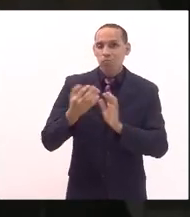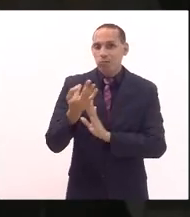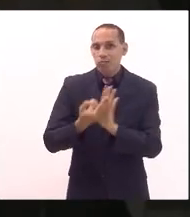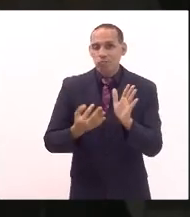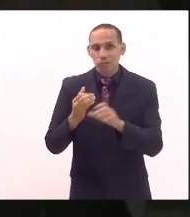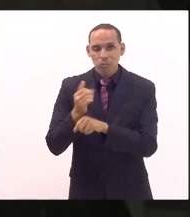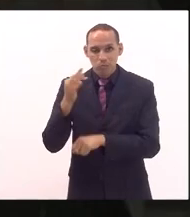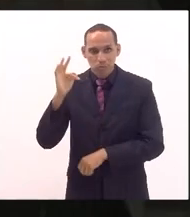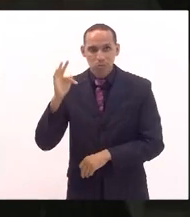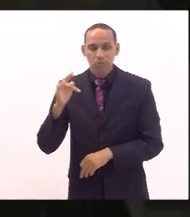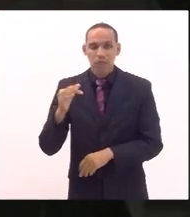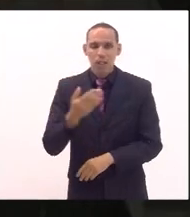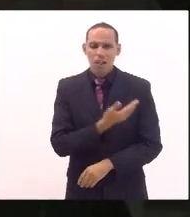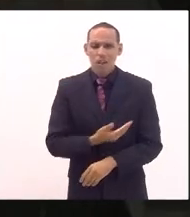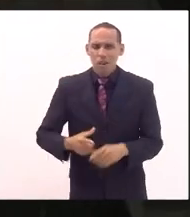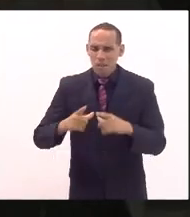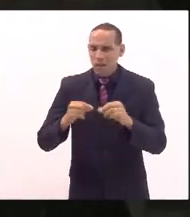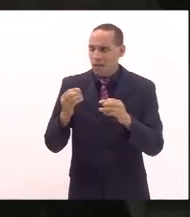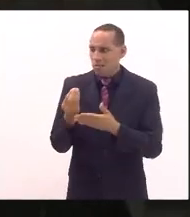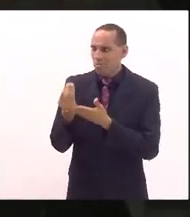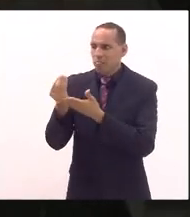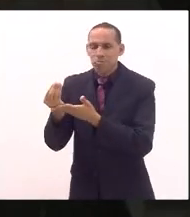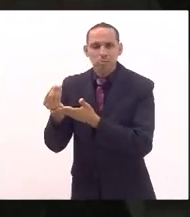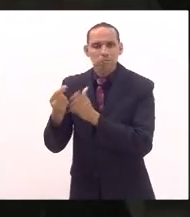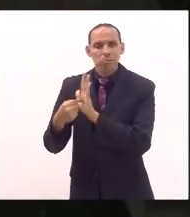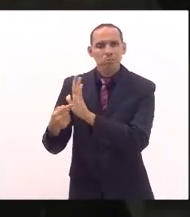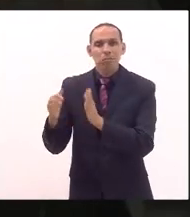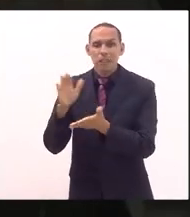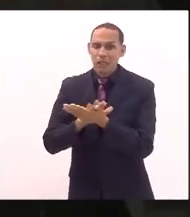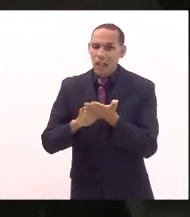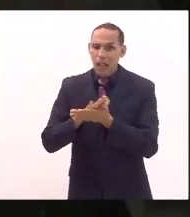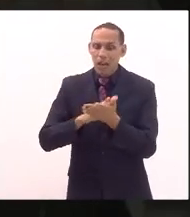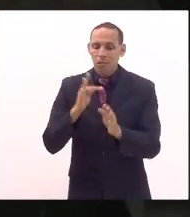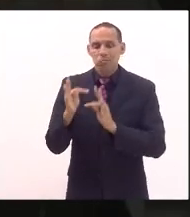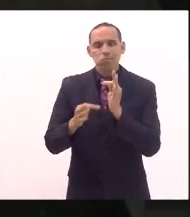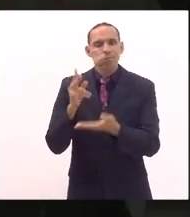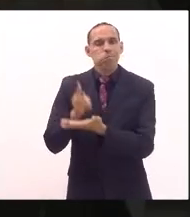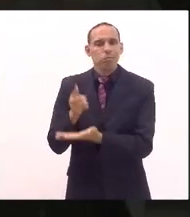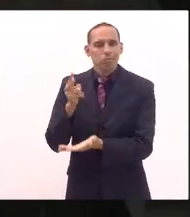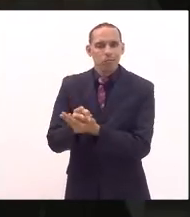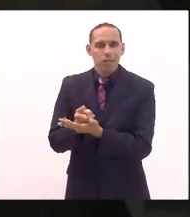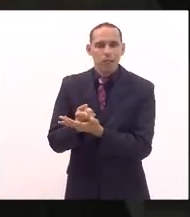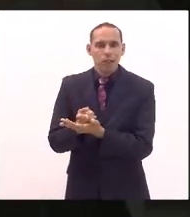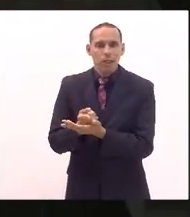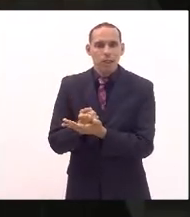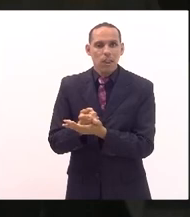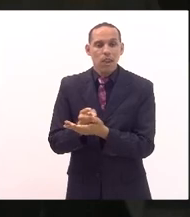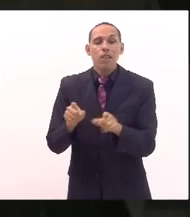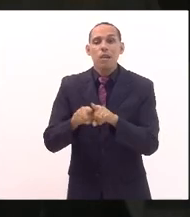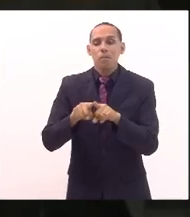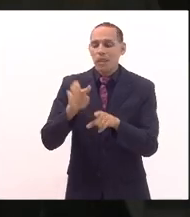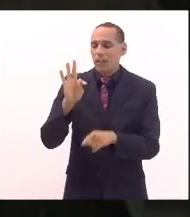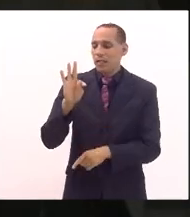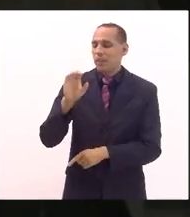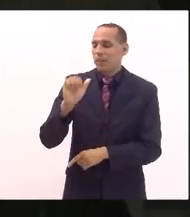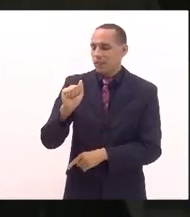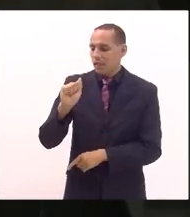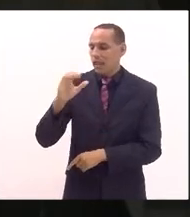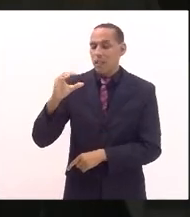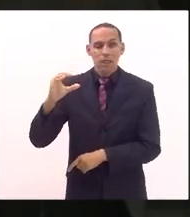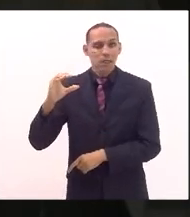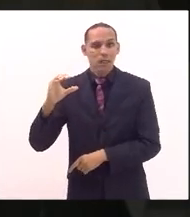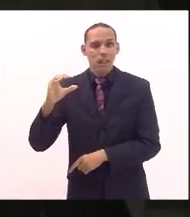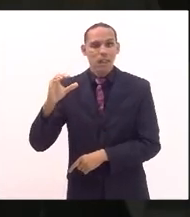apresentado pelo governo a Brasília perda está ainda em tratativas tem um taque que